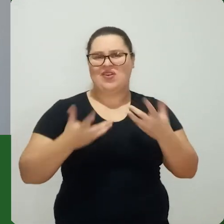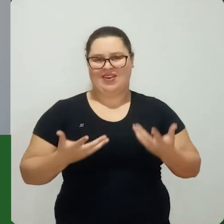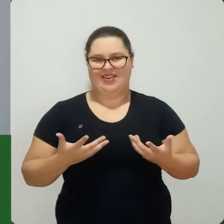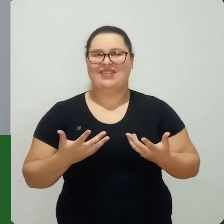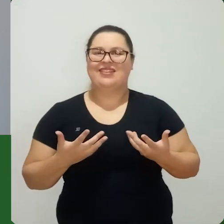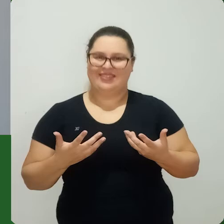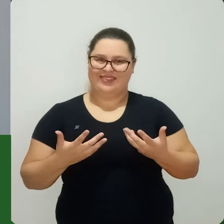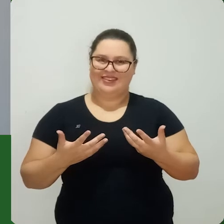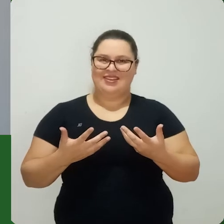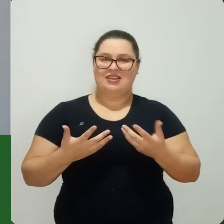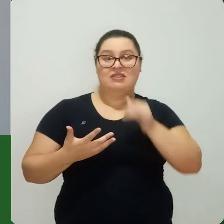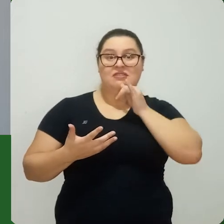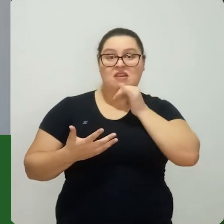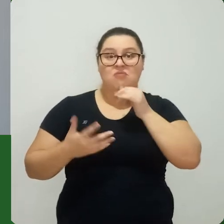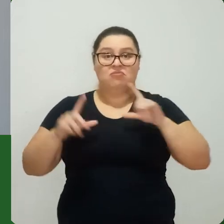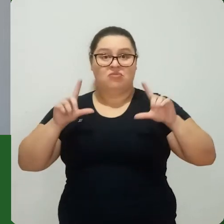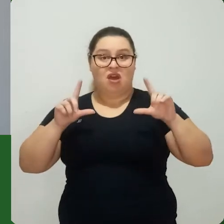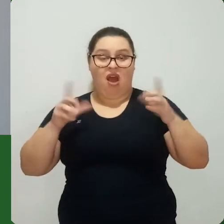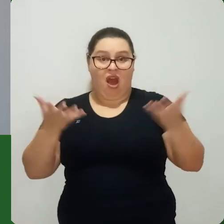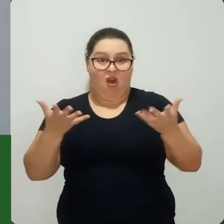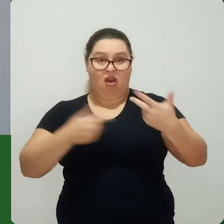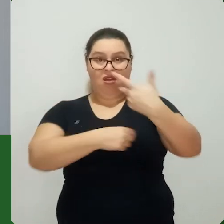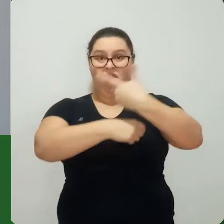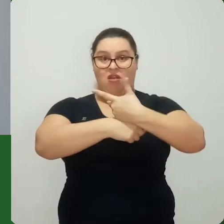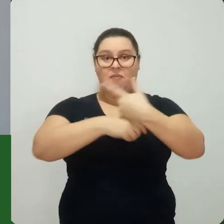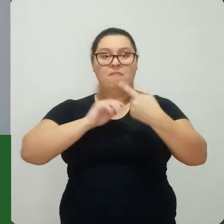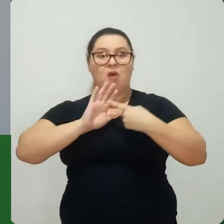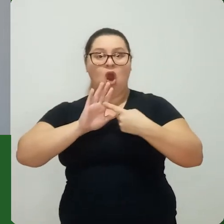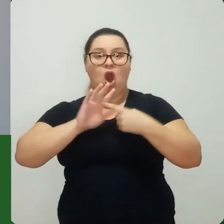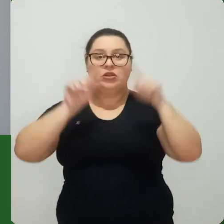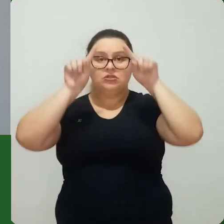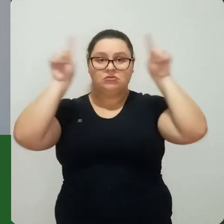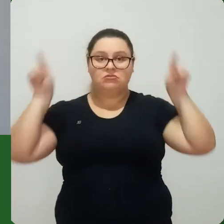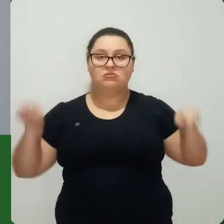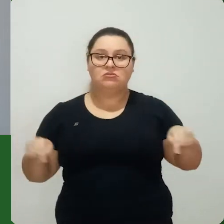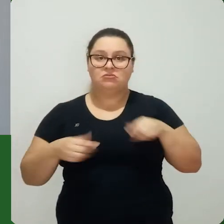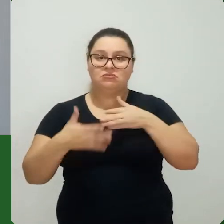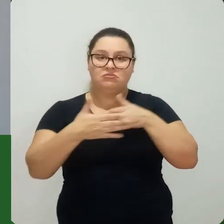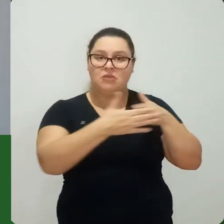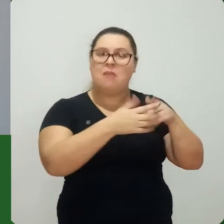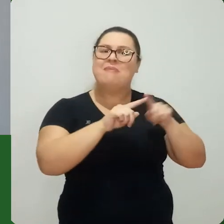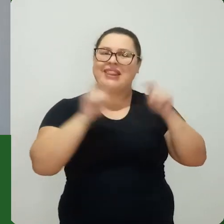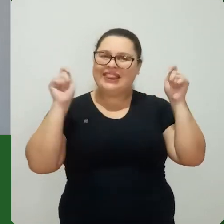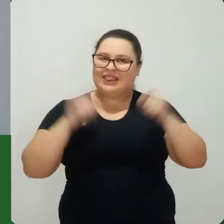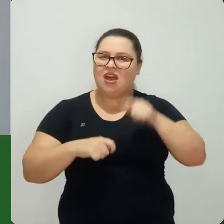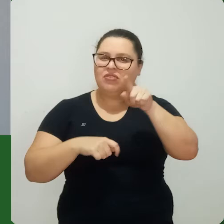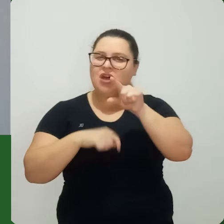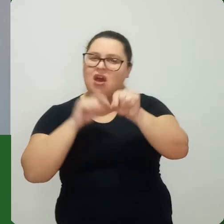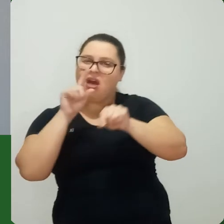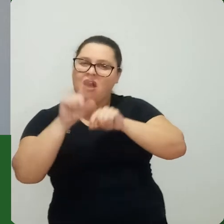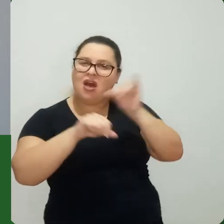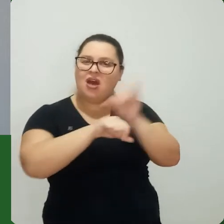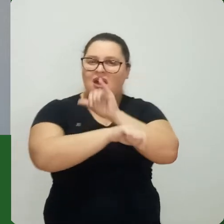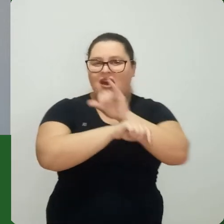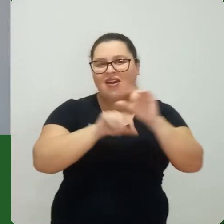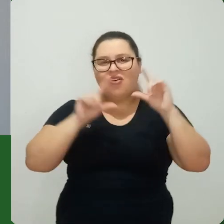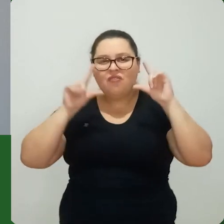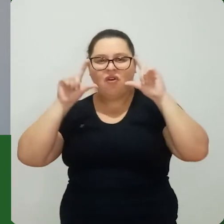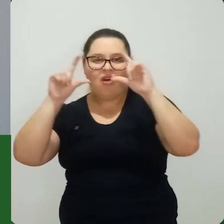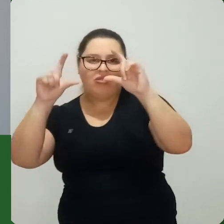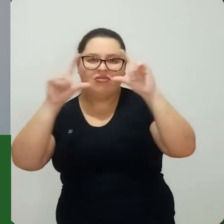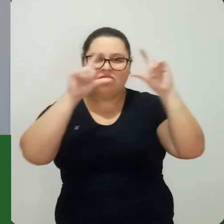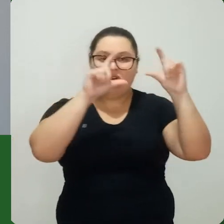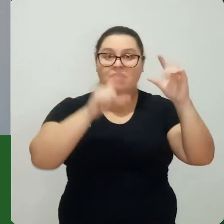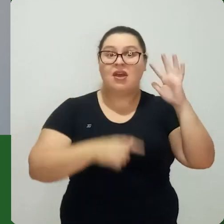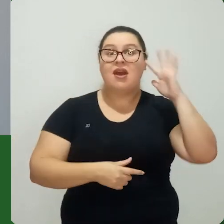aqui que está mostrando tão pouca coisa, você ainda assim consegue escolher um assunto específico para fotografar. Imagina num universo muito maior